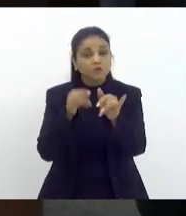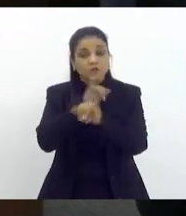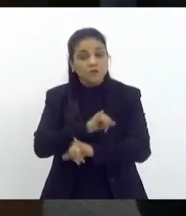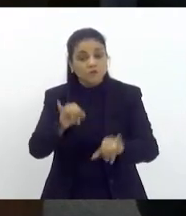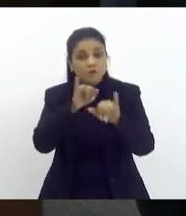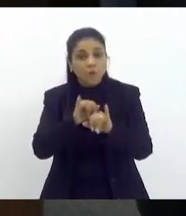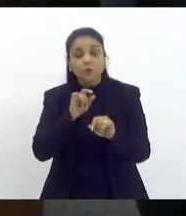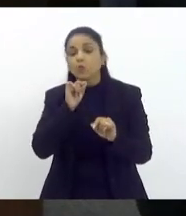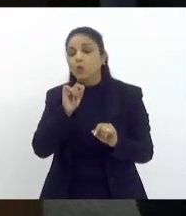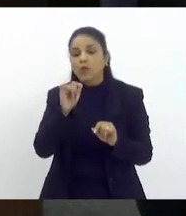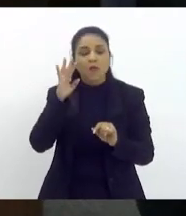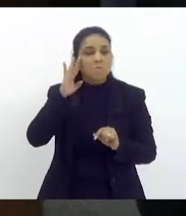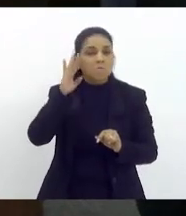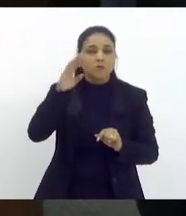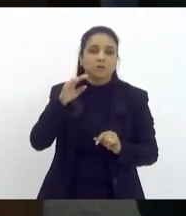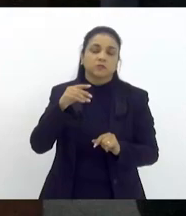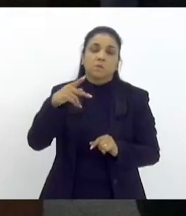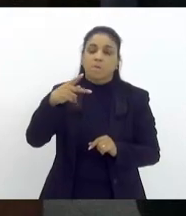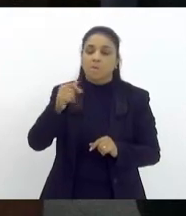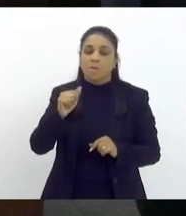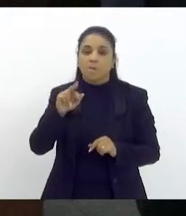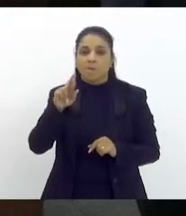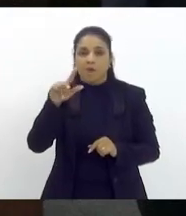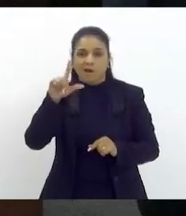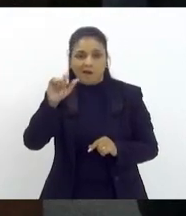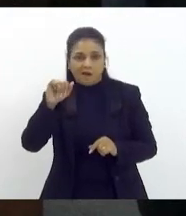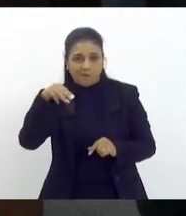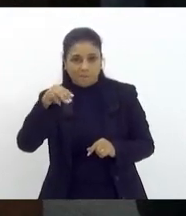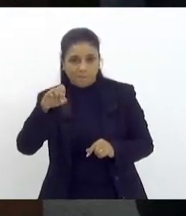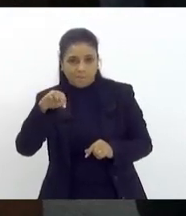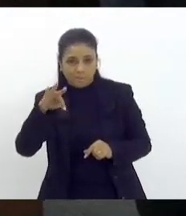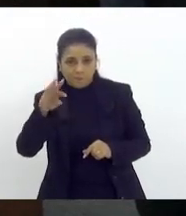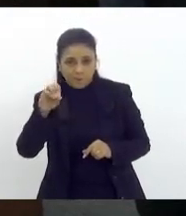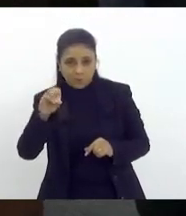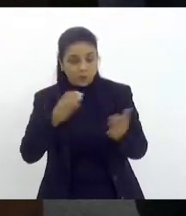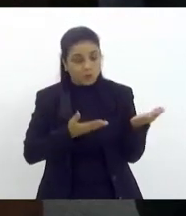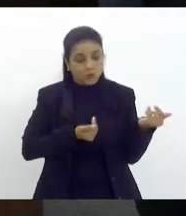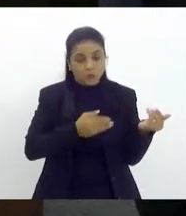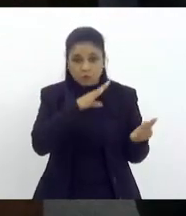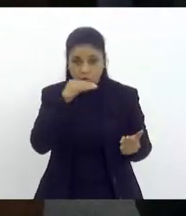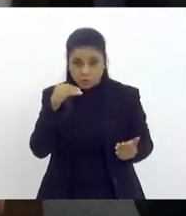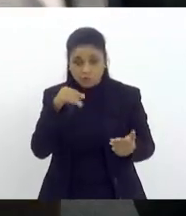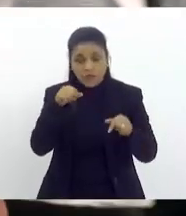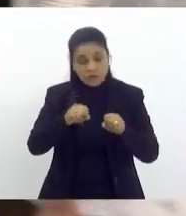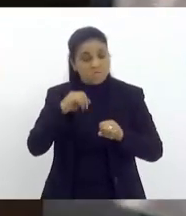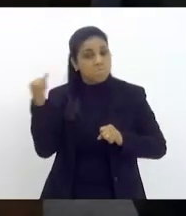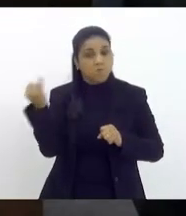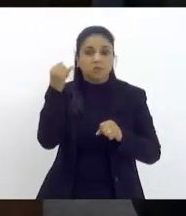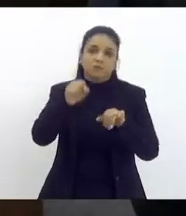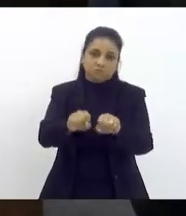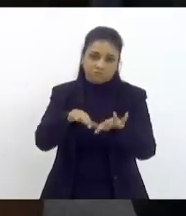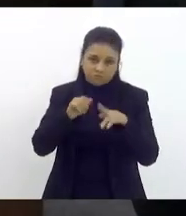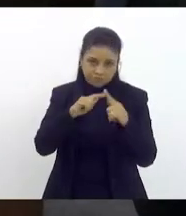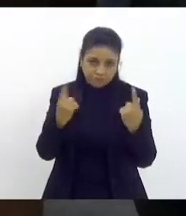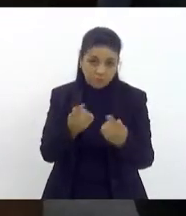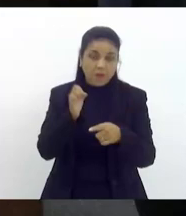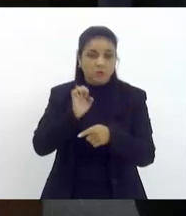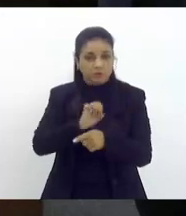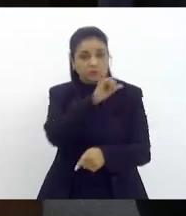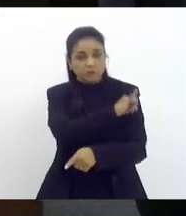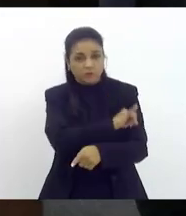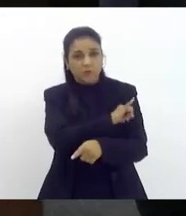Parlamento juvenil e eu tenho certeza que vai ser um grande avanço não só para casa Legislativa mas como também para o estado do Rio de Janeiro